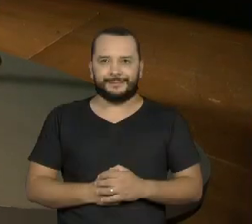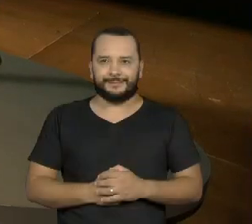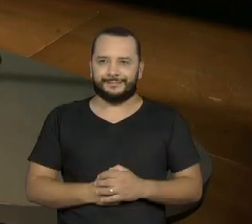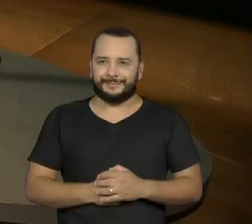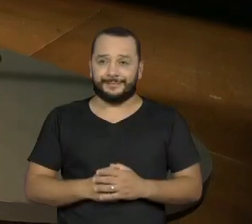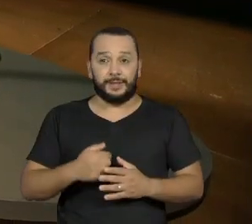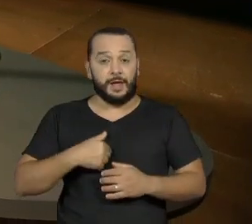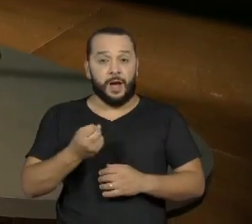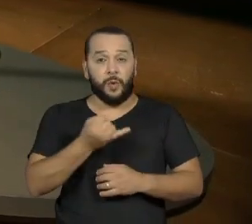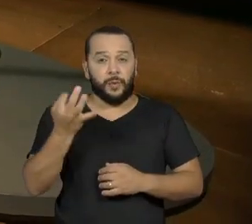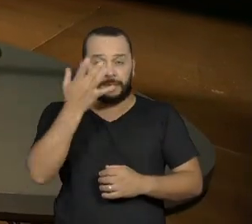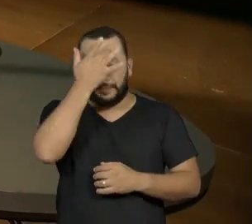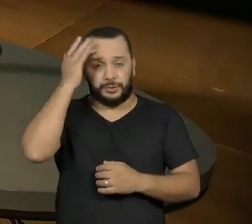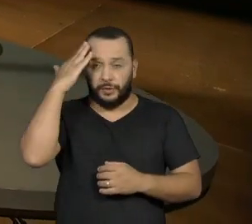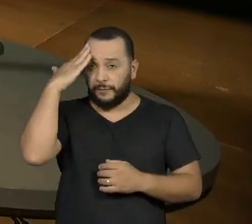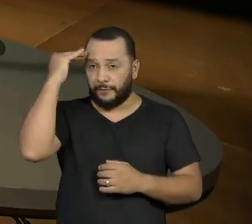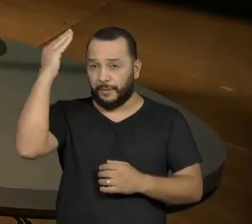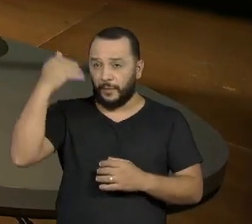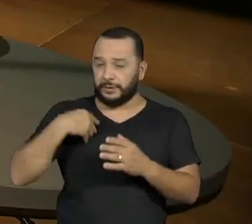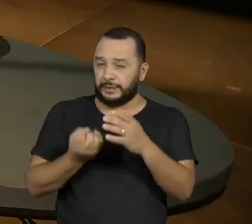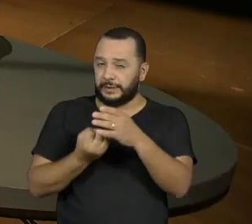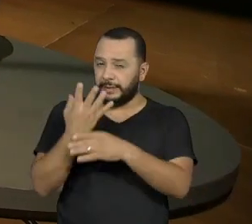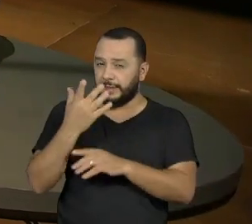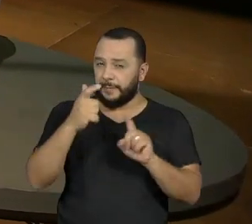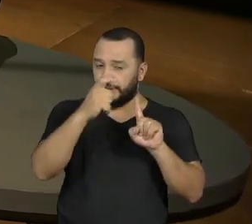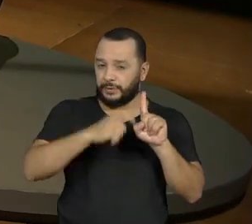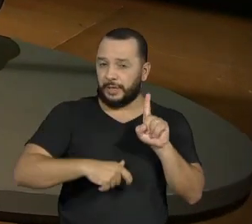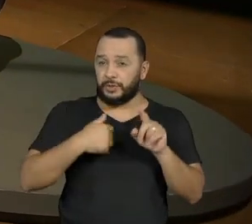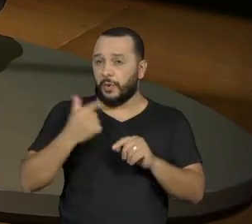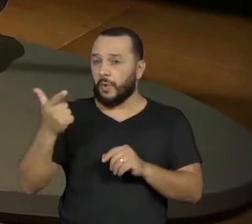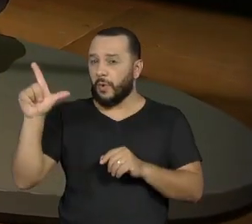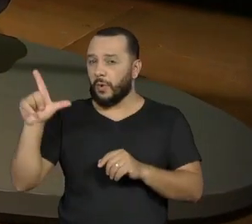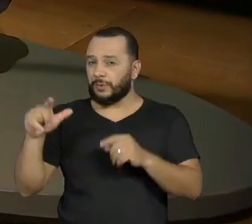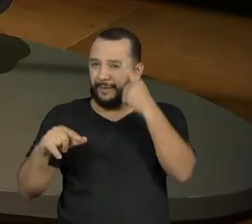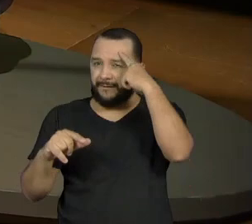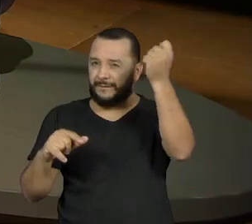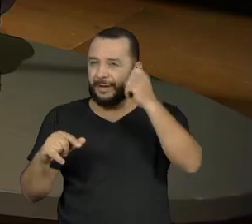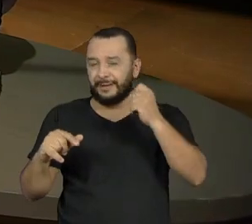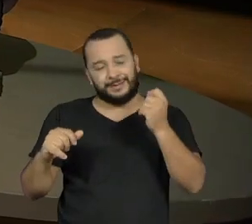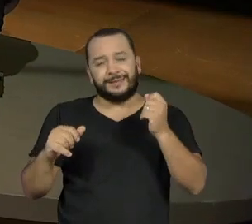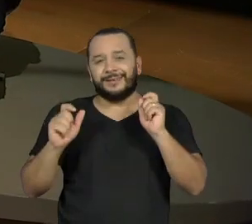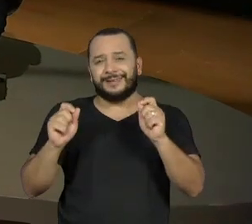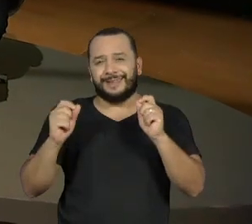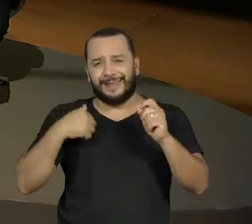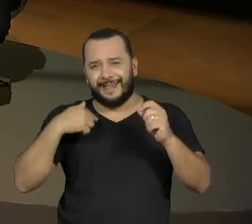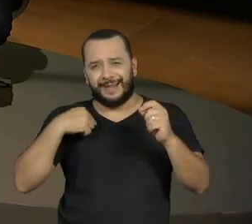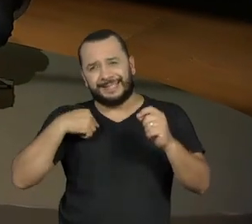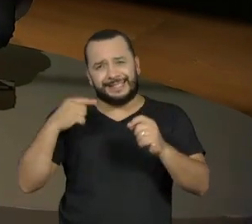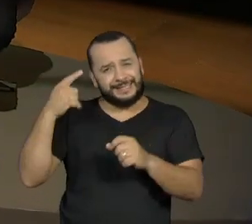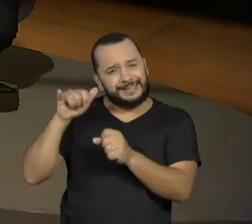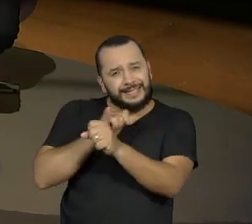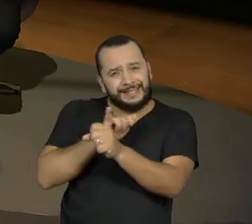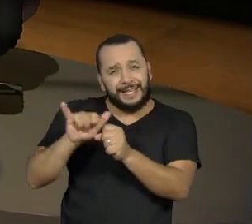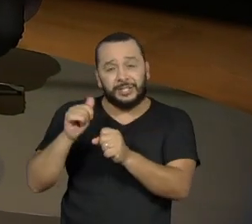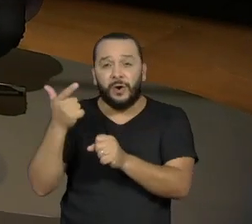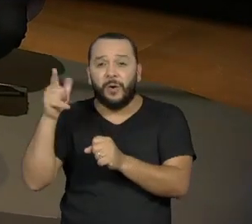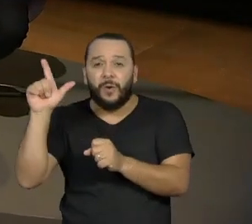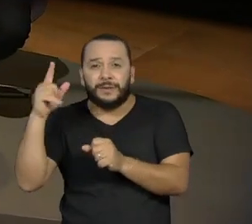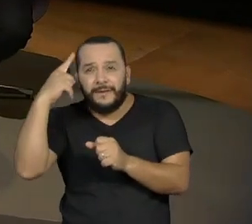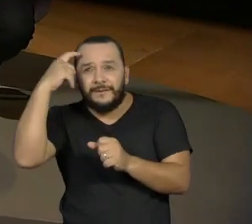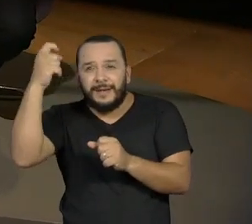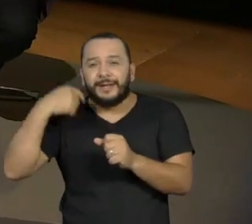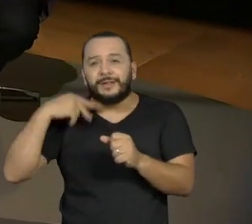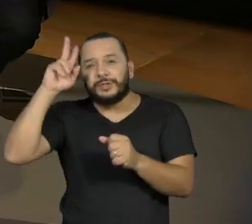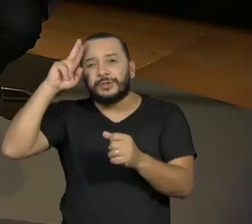Alguns artistas criam uma personagem, outros criam uma ideia, outros criam uma história, mas há aqueles que